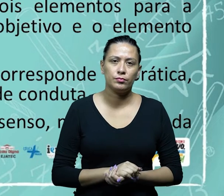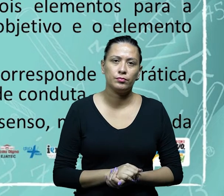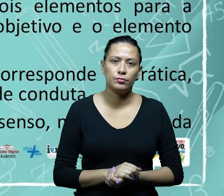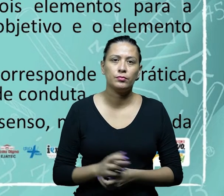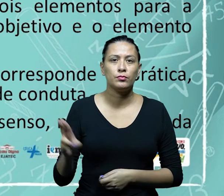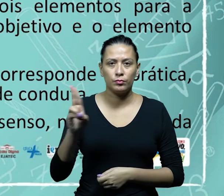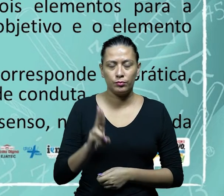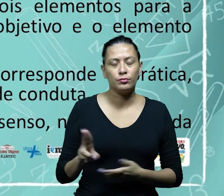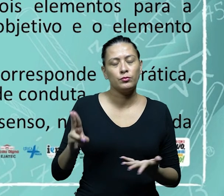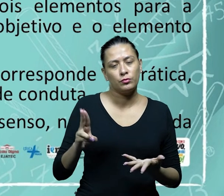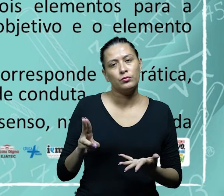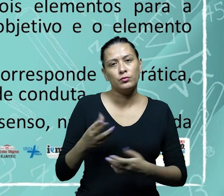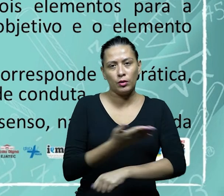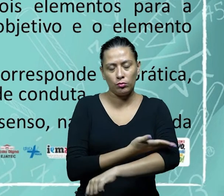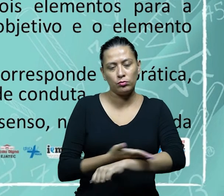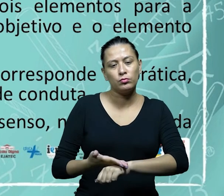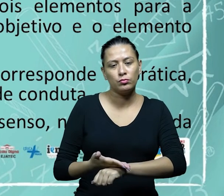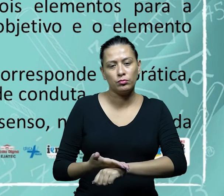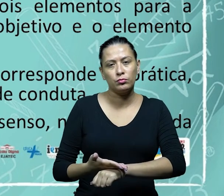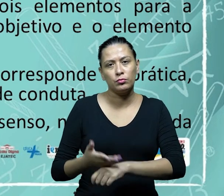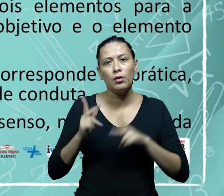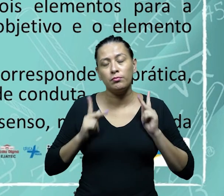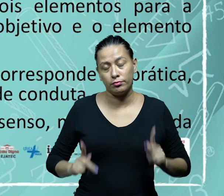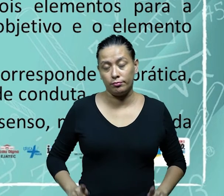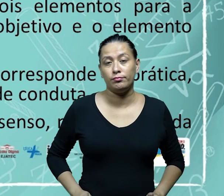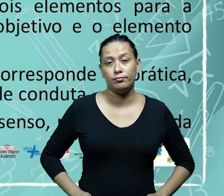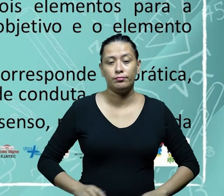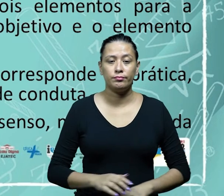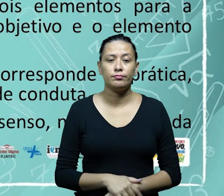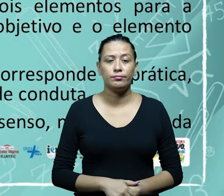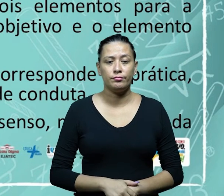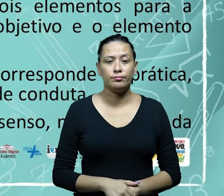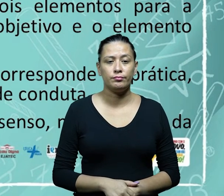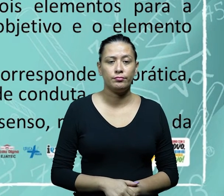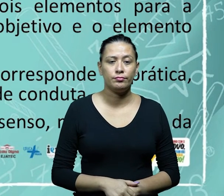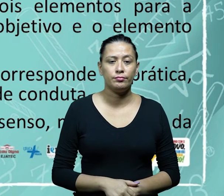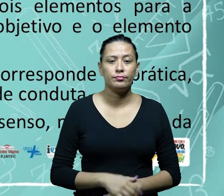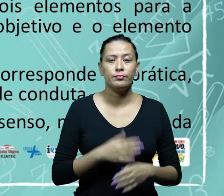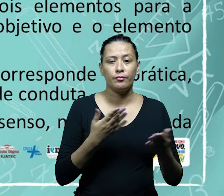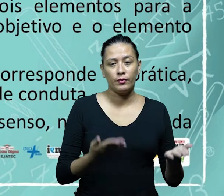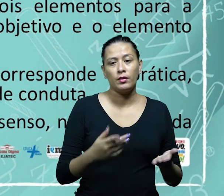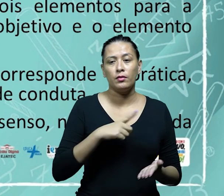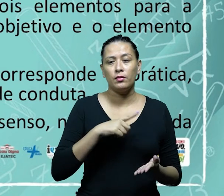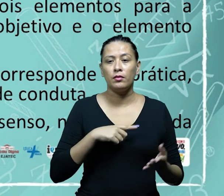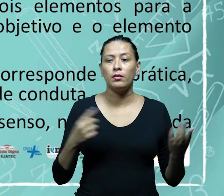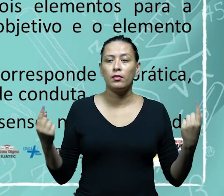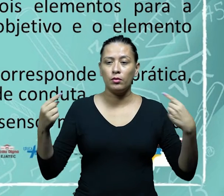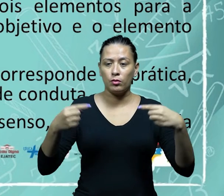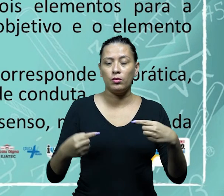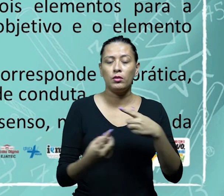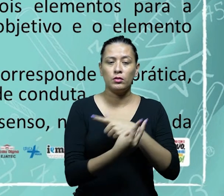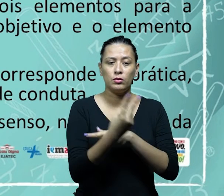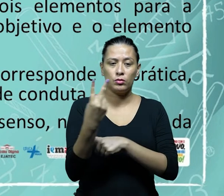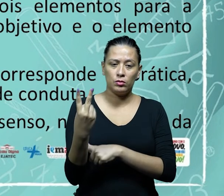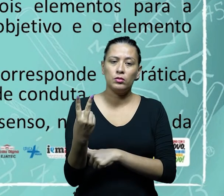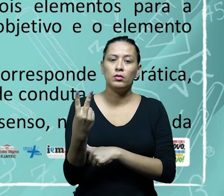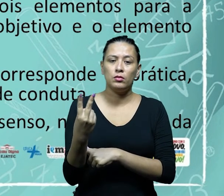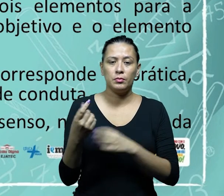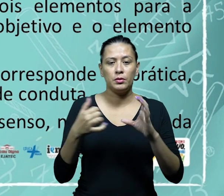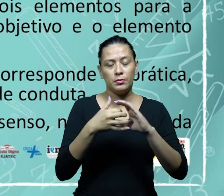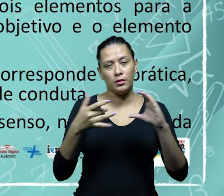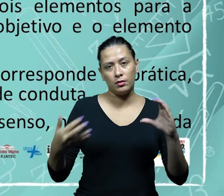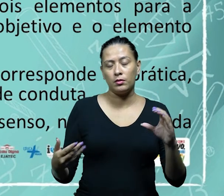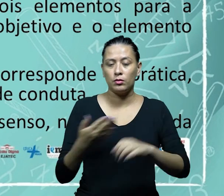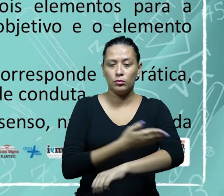né daquele costume a doutrina costuma exigir a concorrência de dois elementos para a